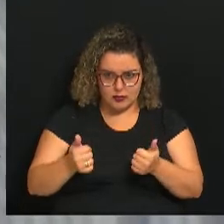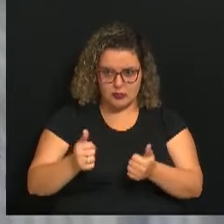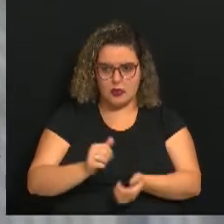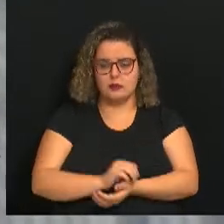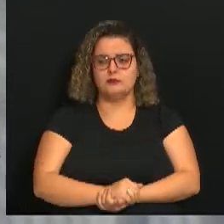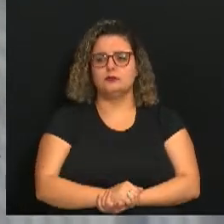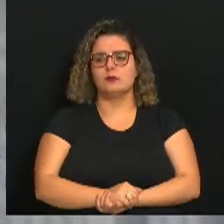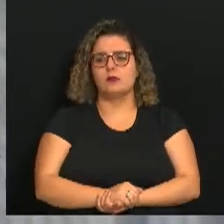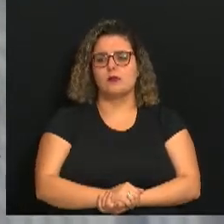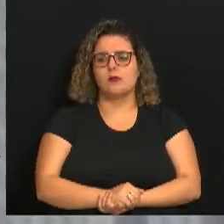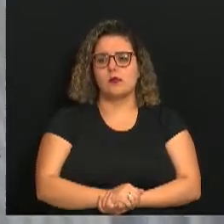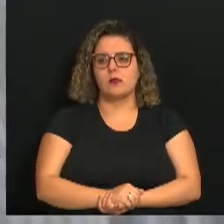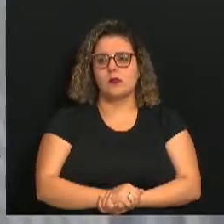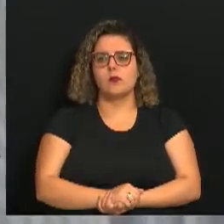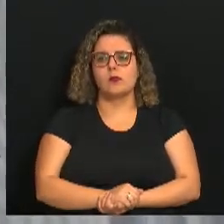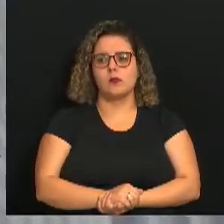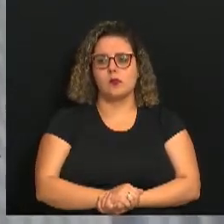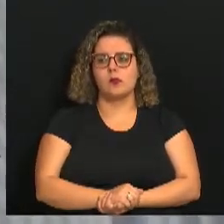Ok.